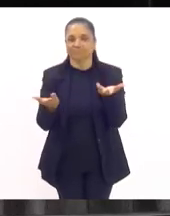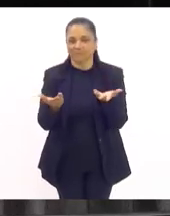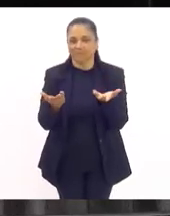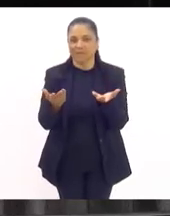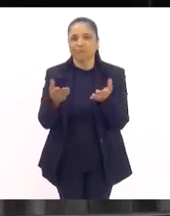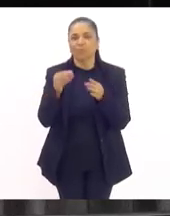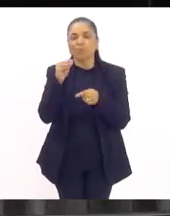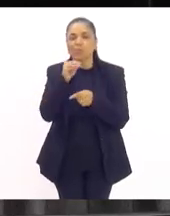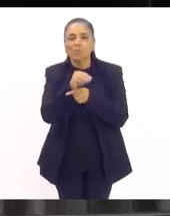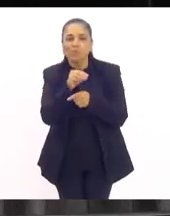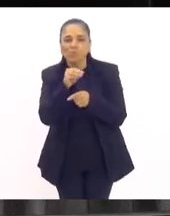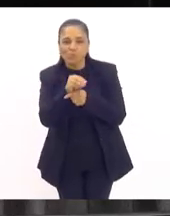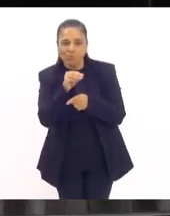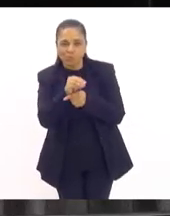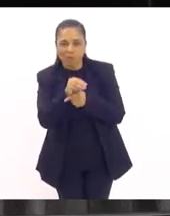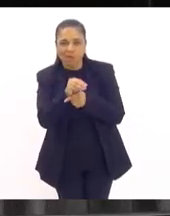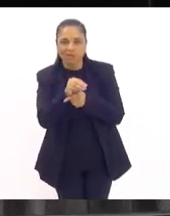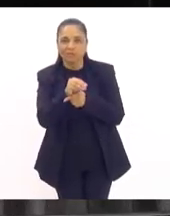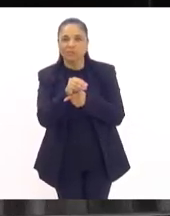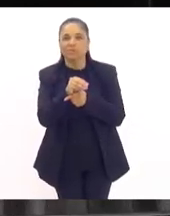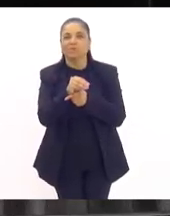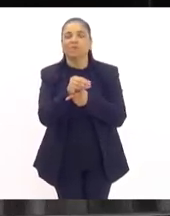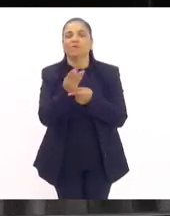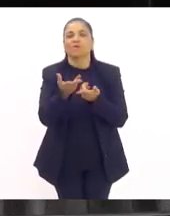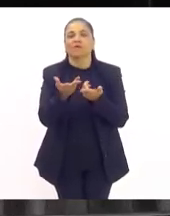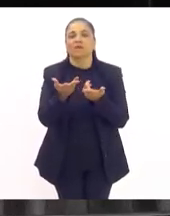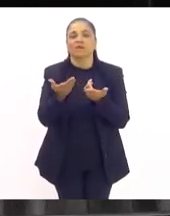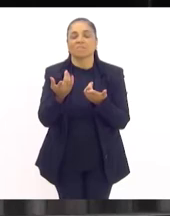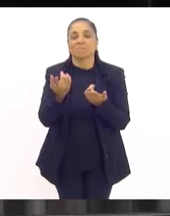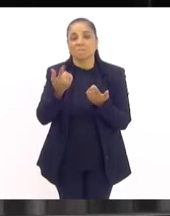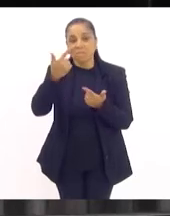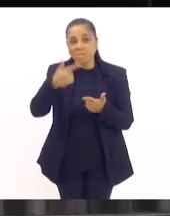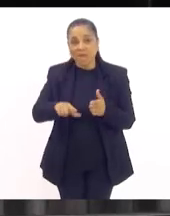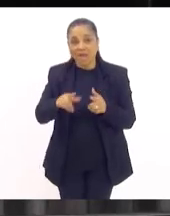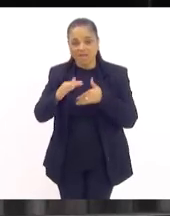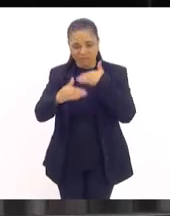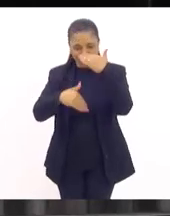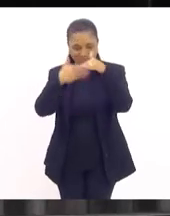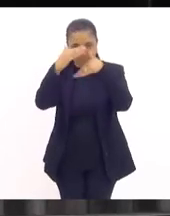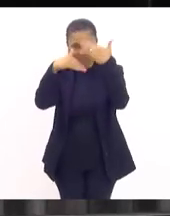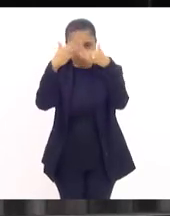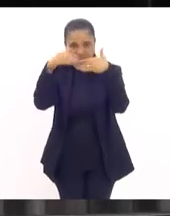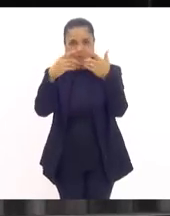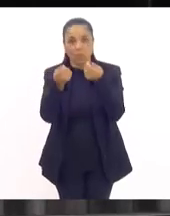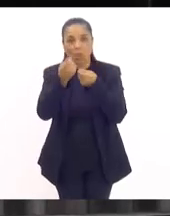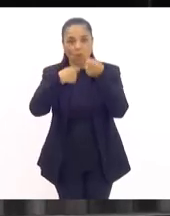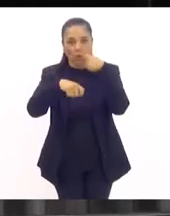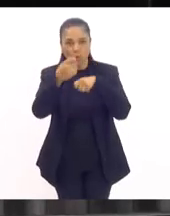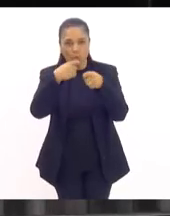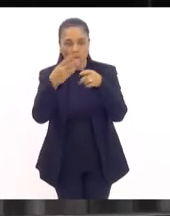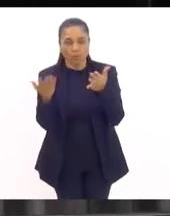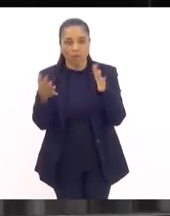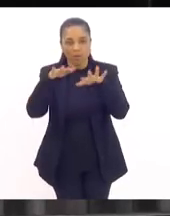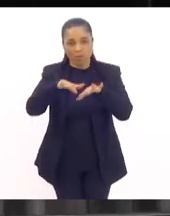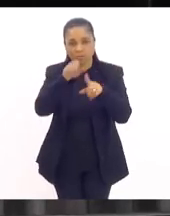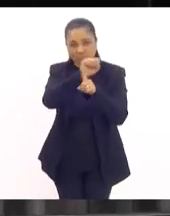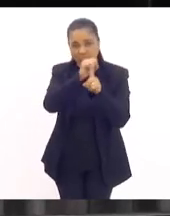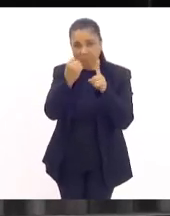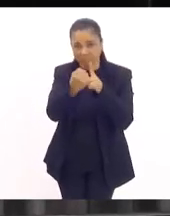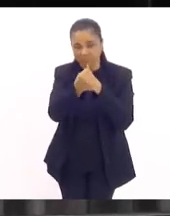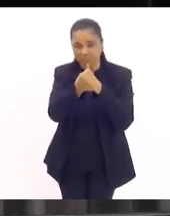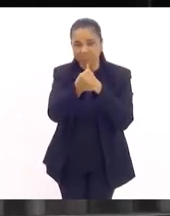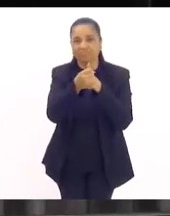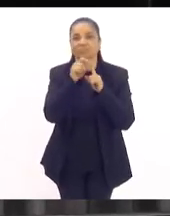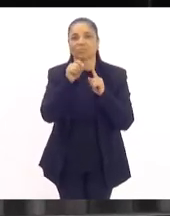do cuidado. E para conciliar novamente o crescimento econômico com a inclusão social e para